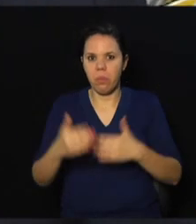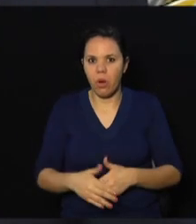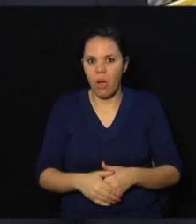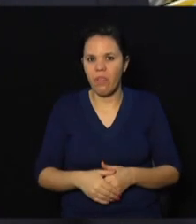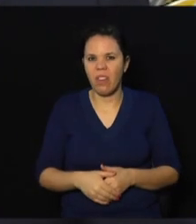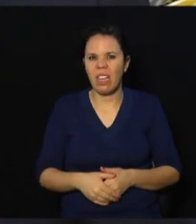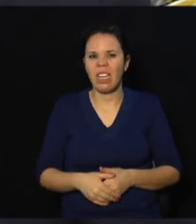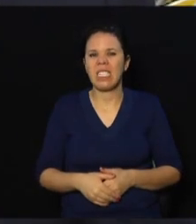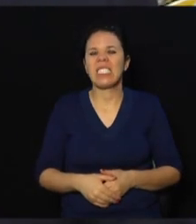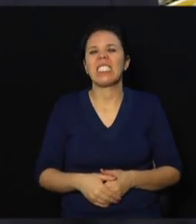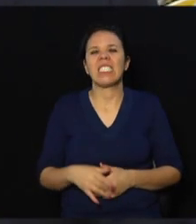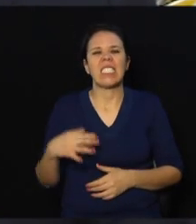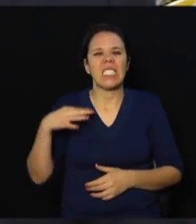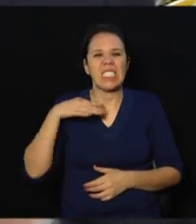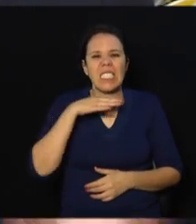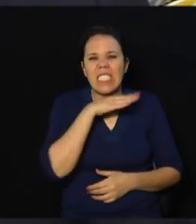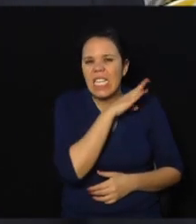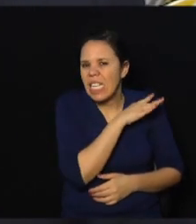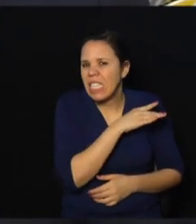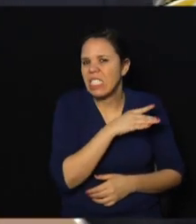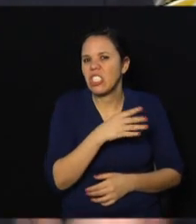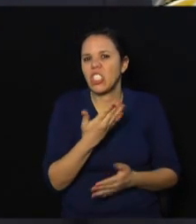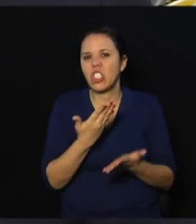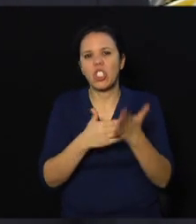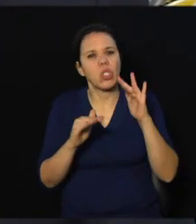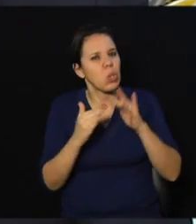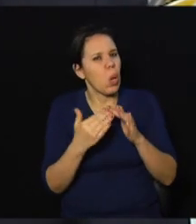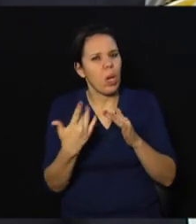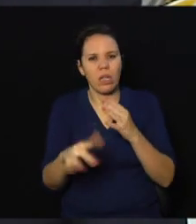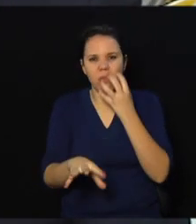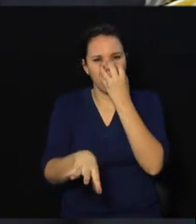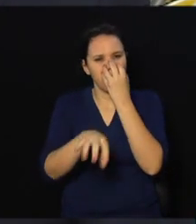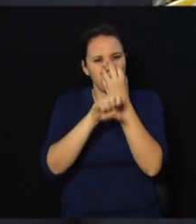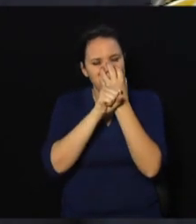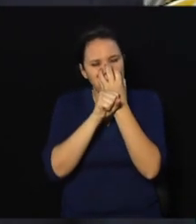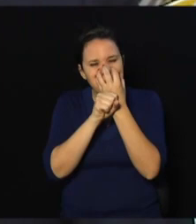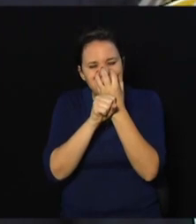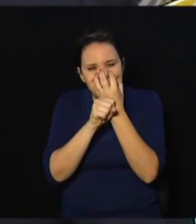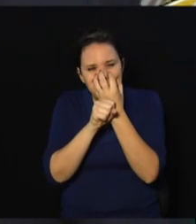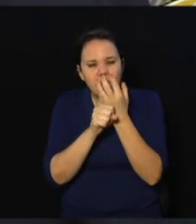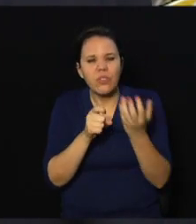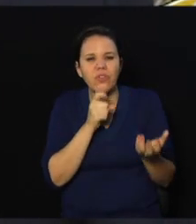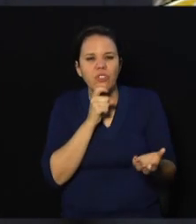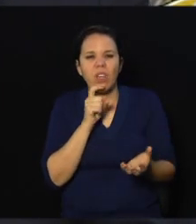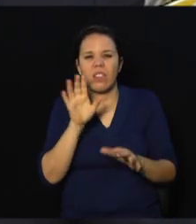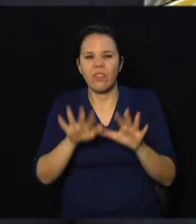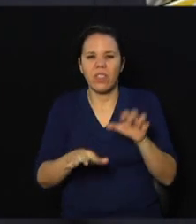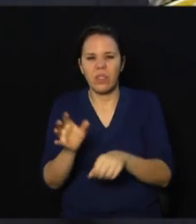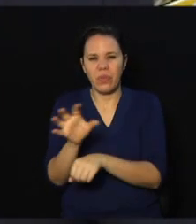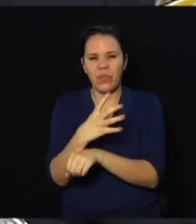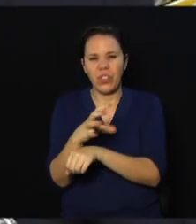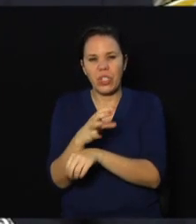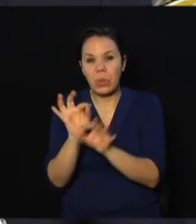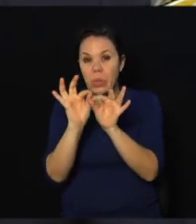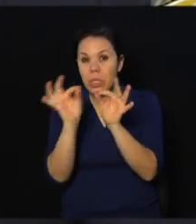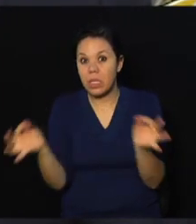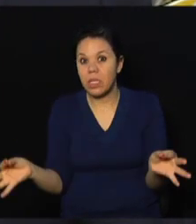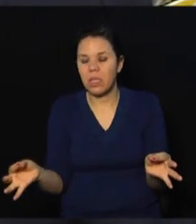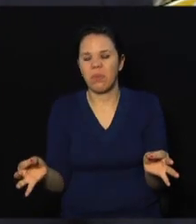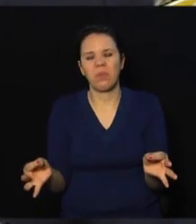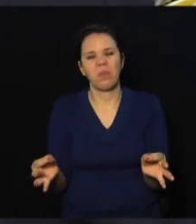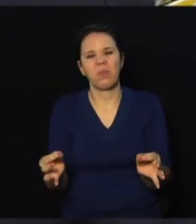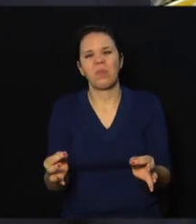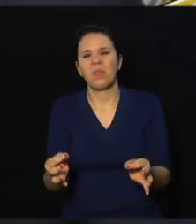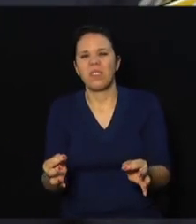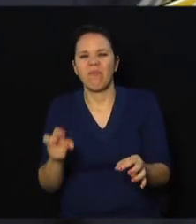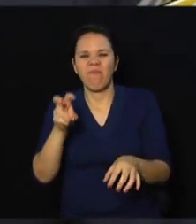muito quente. Às vezes as escolas não têm equipamentos de ar-condicionado, então às vezes um ventilador bem simples. Então, desconforto para sentar, desconforto